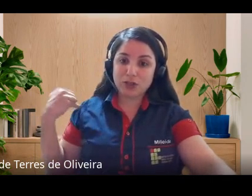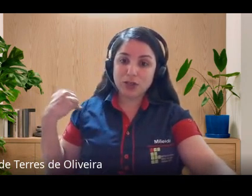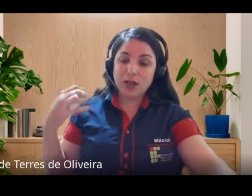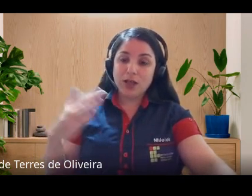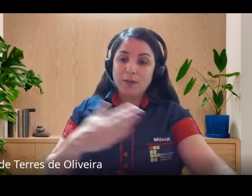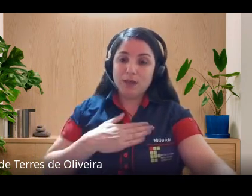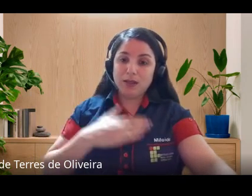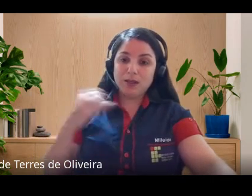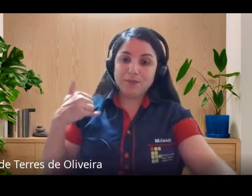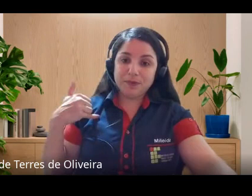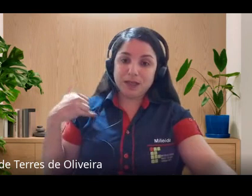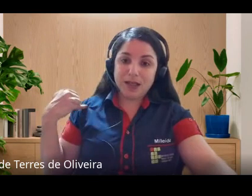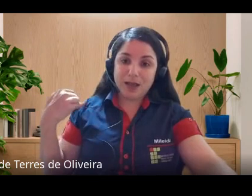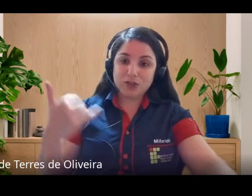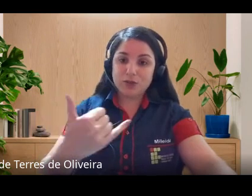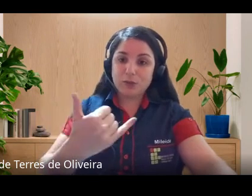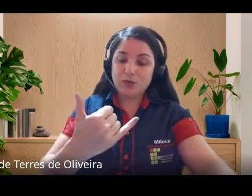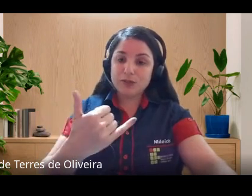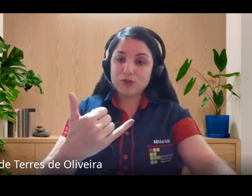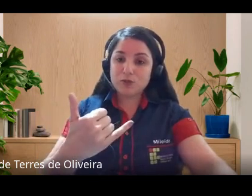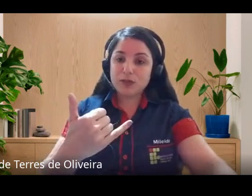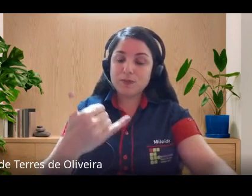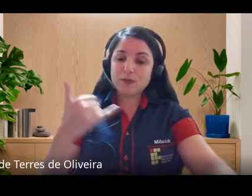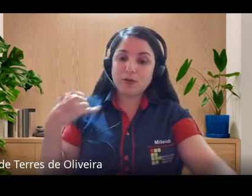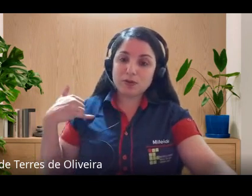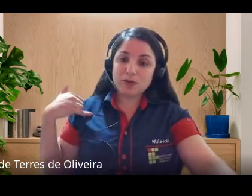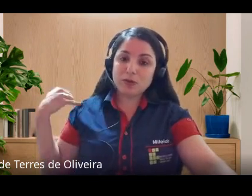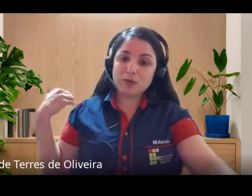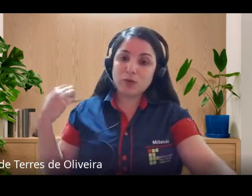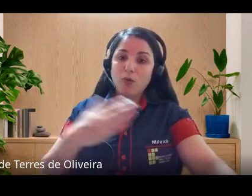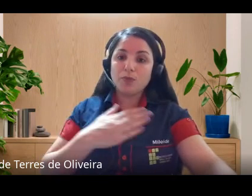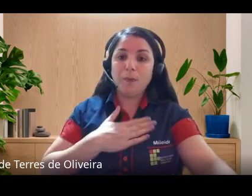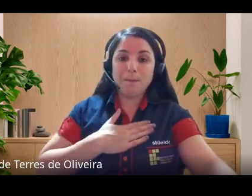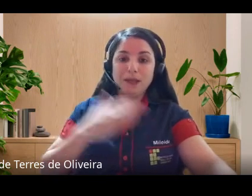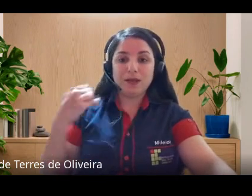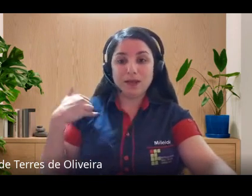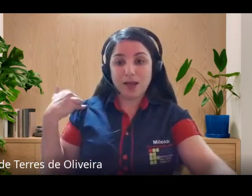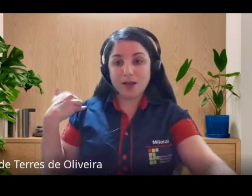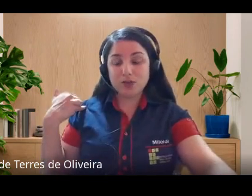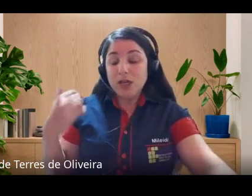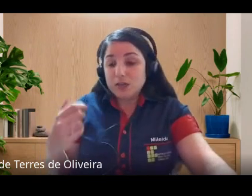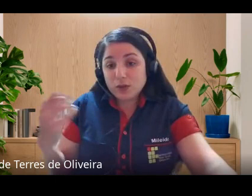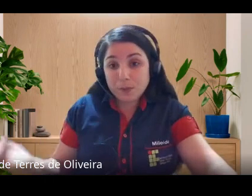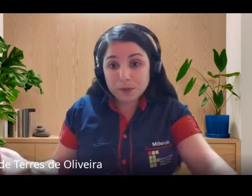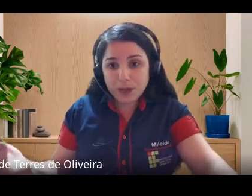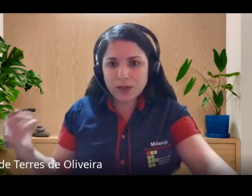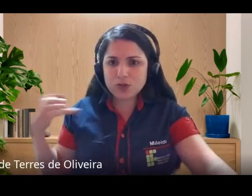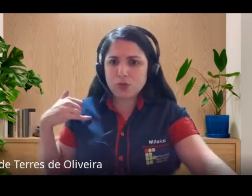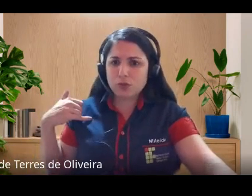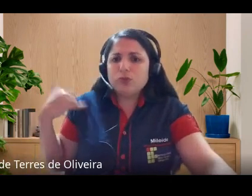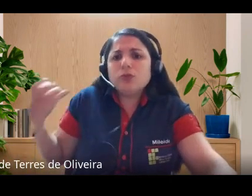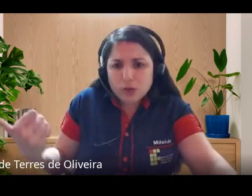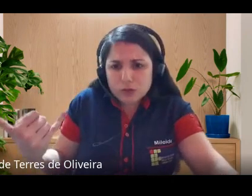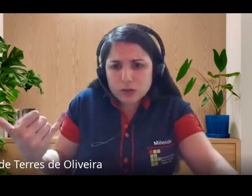idade. Minha idade. Configuração de mão em Y, encosta o dedo mínimo no ombro. Minha idade. E se eu quero perguntar a idade